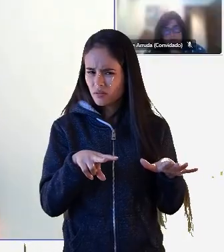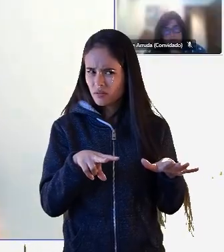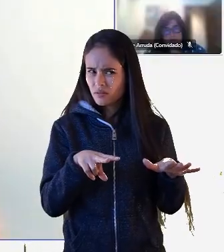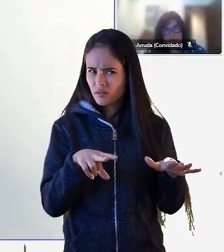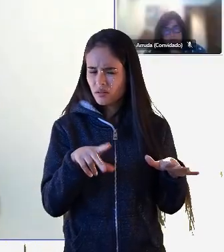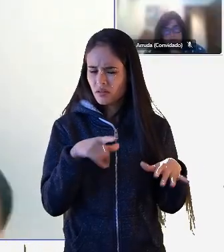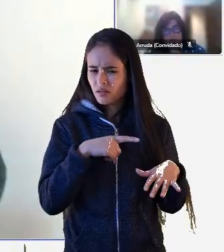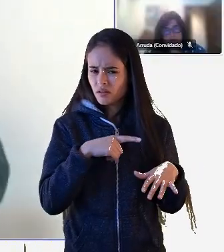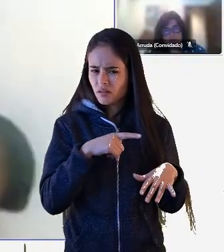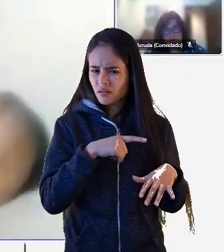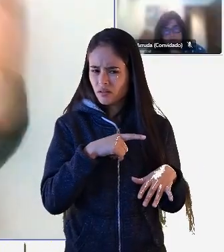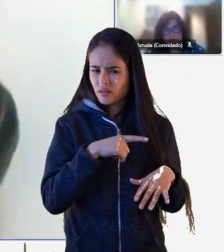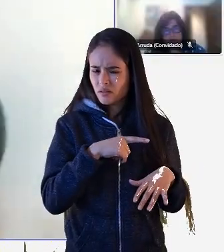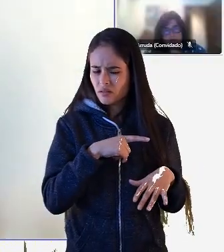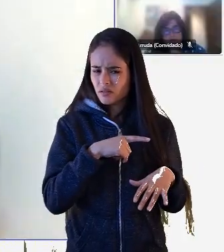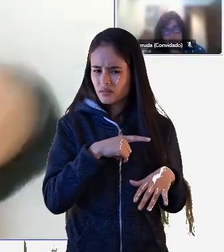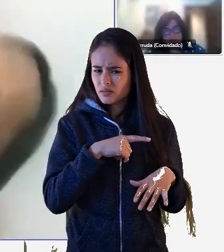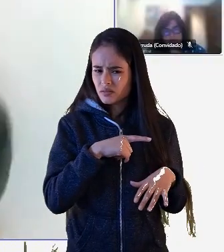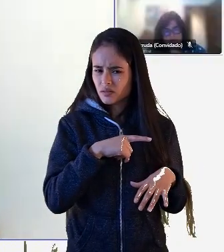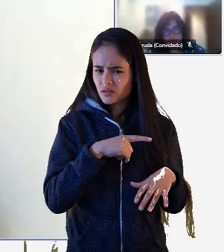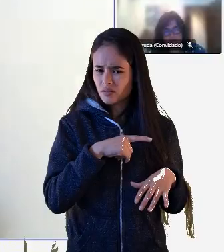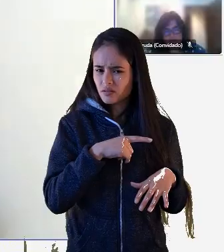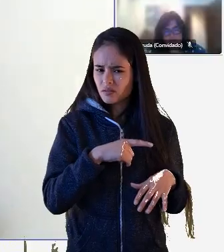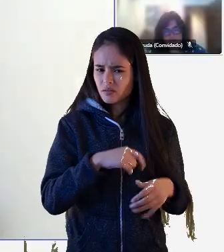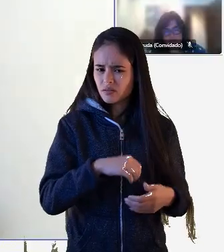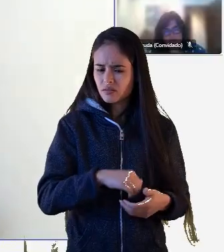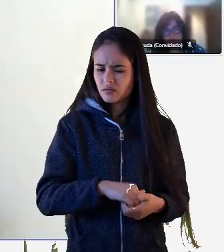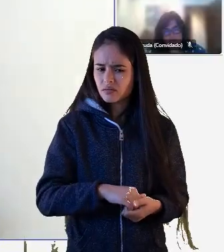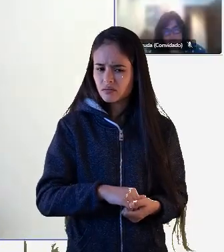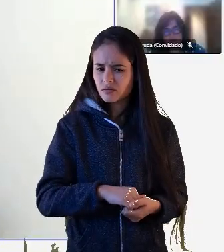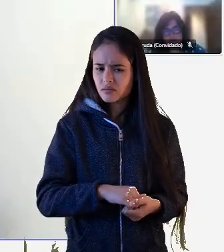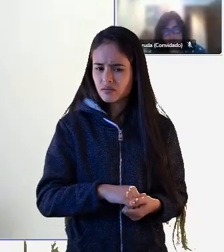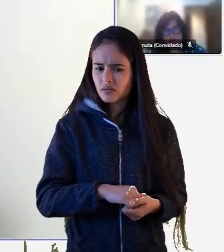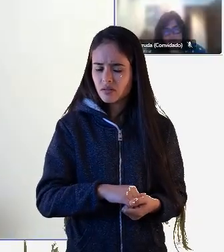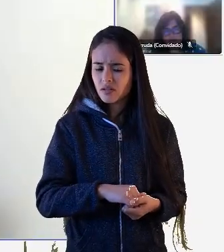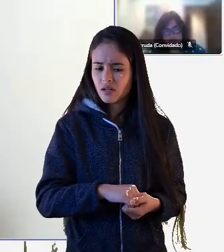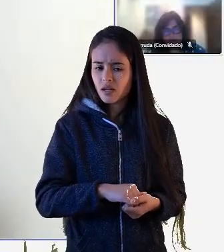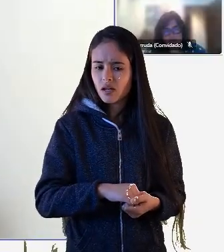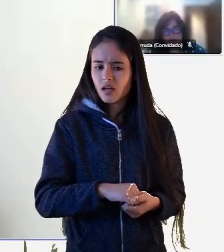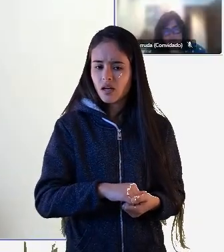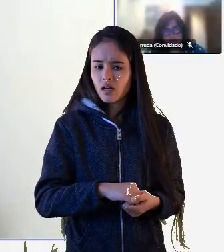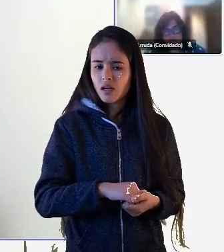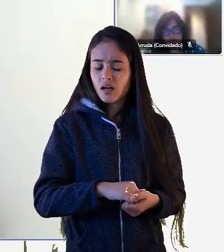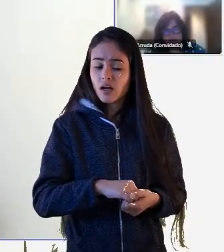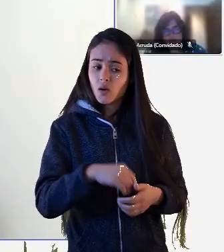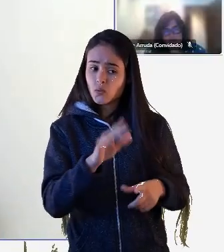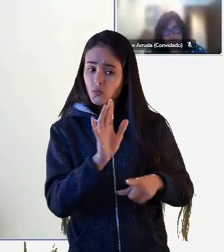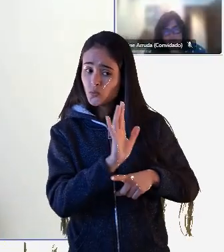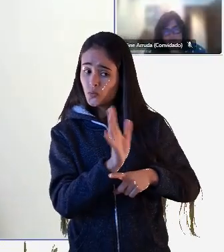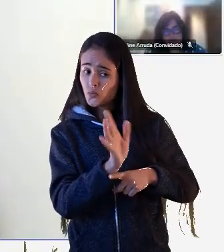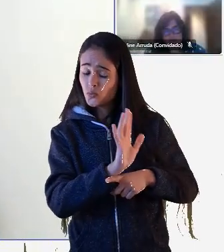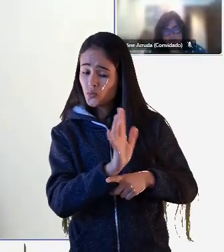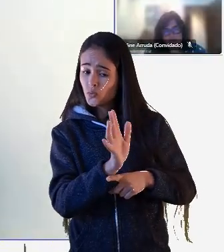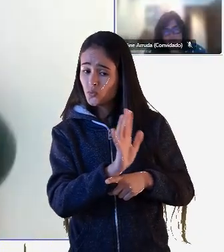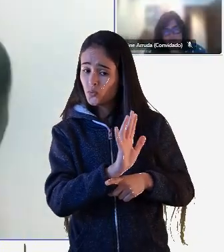começou, enfim, uma evolução dele, né, que é uma cultura de cortejo, como samba de